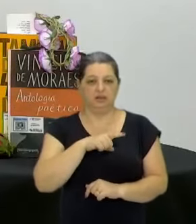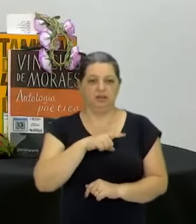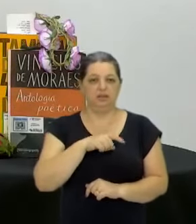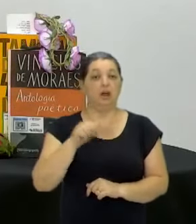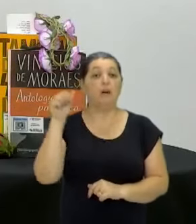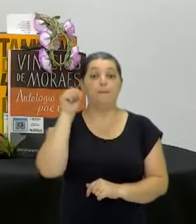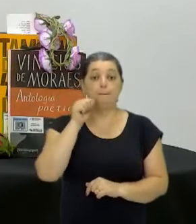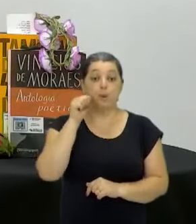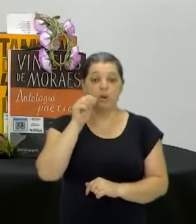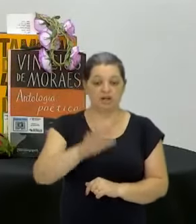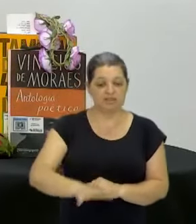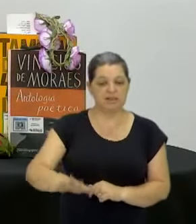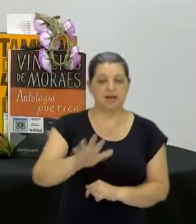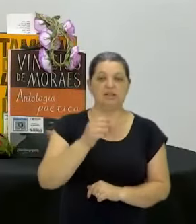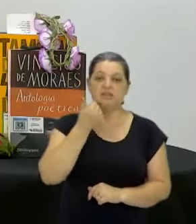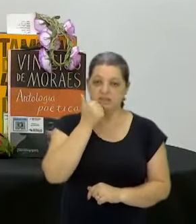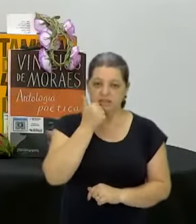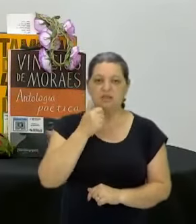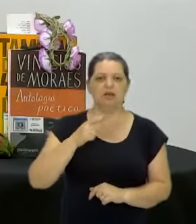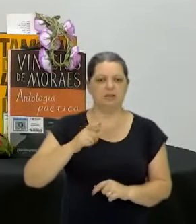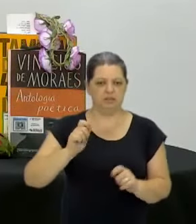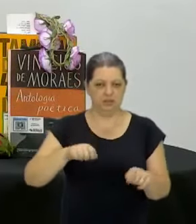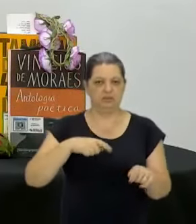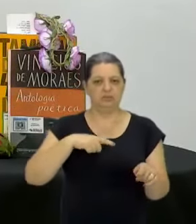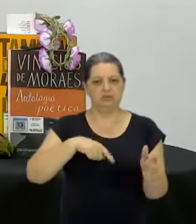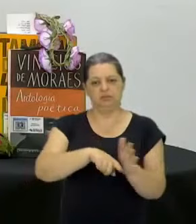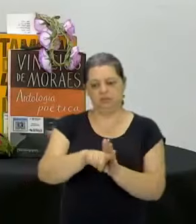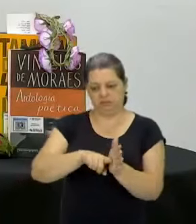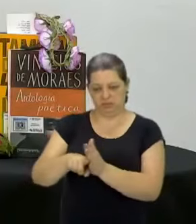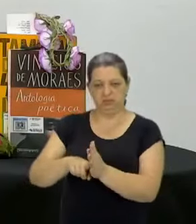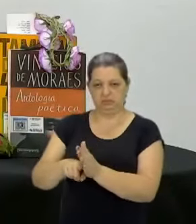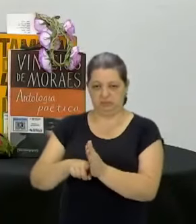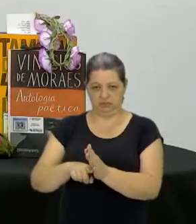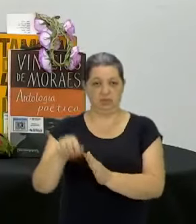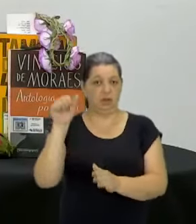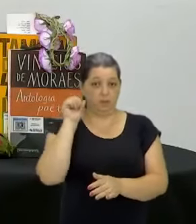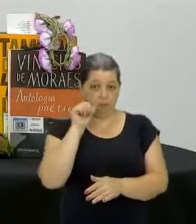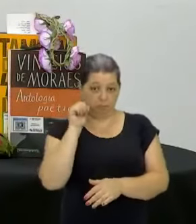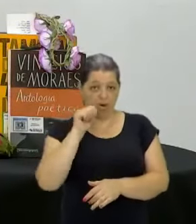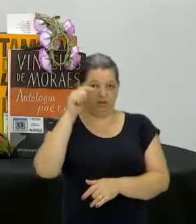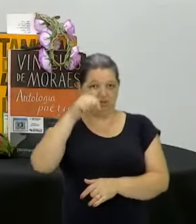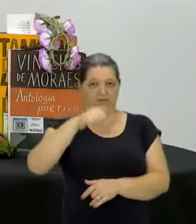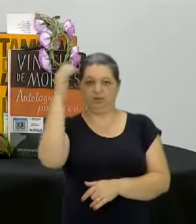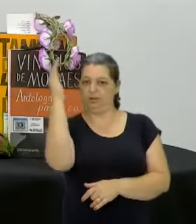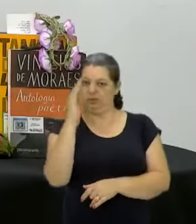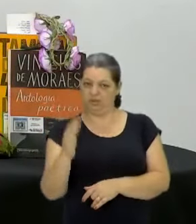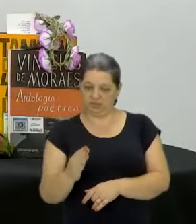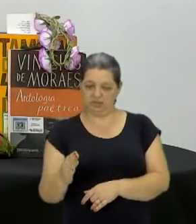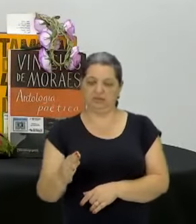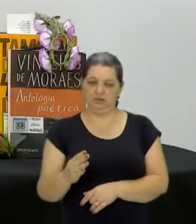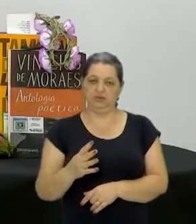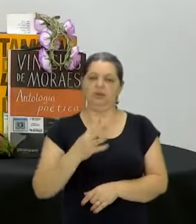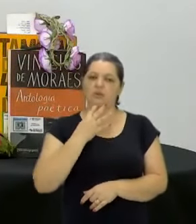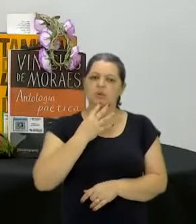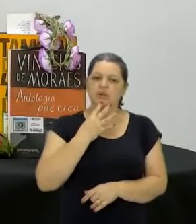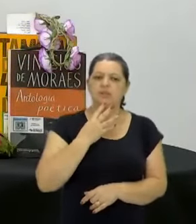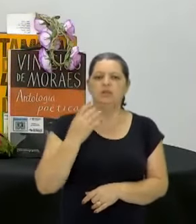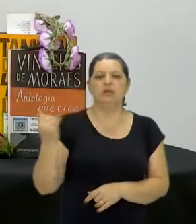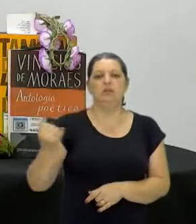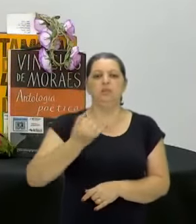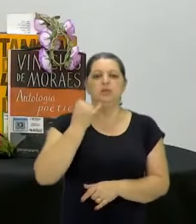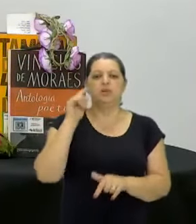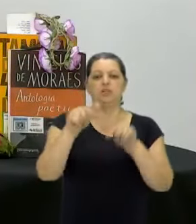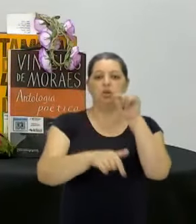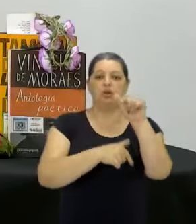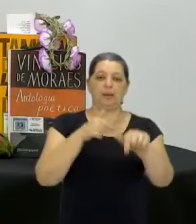Mulheres na Ciência. Então vocês podem verificar várias mulheres nacionais, que é mais legal. e conhecer aí a importância, o trabalho delas na